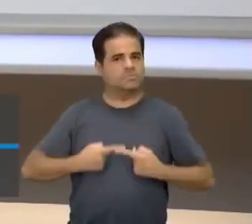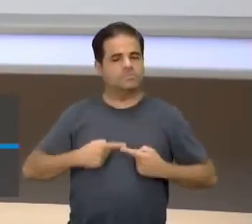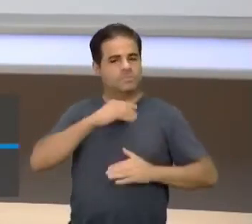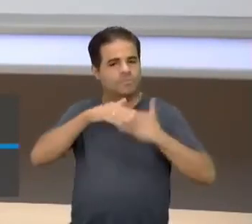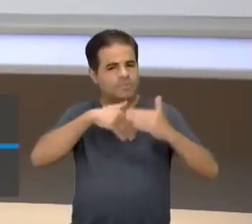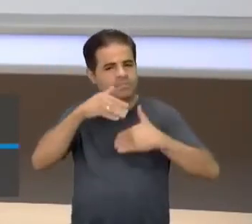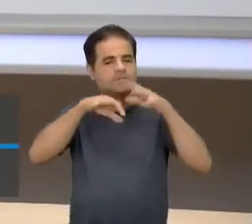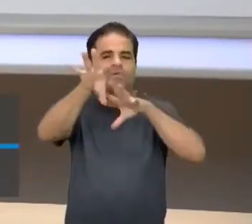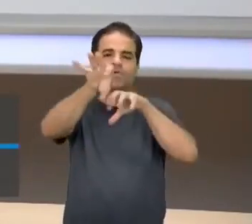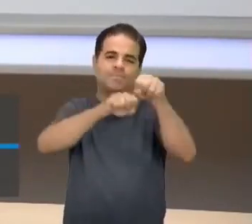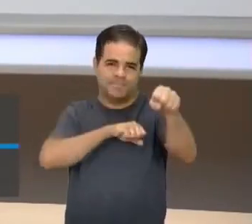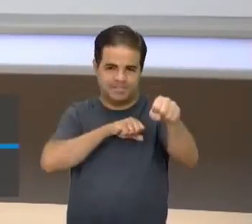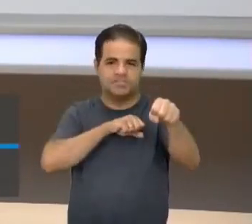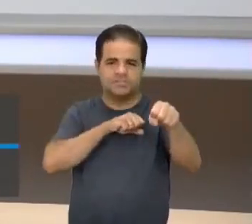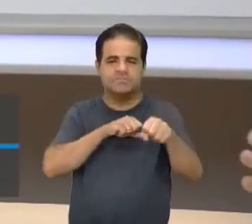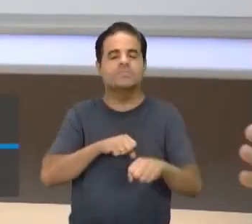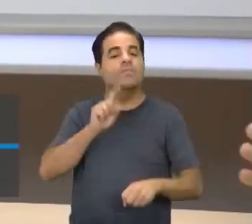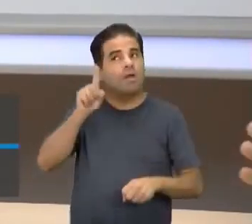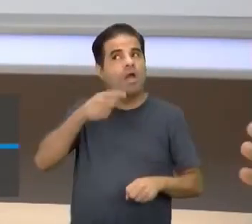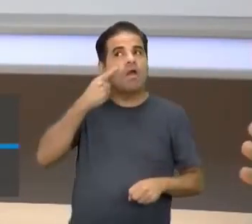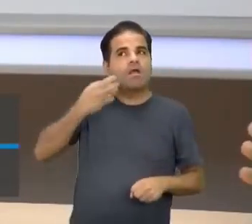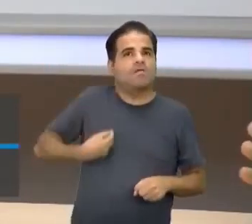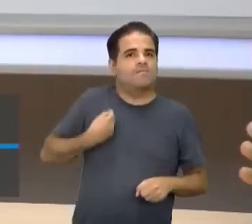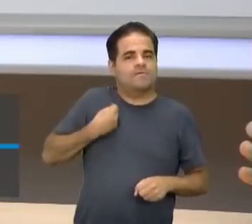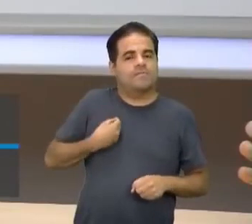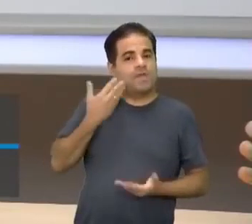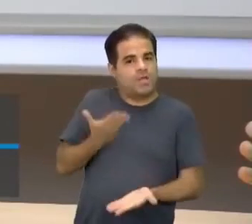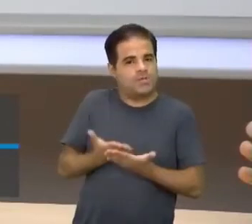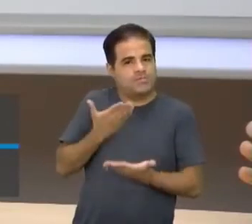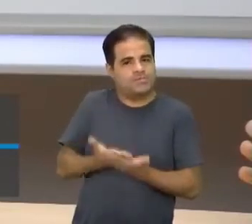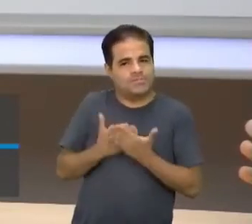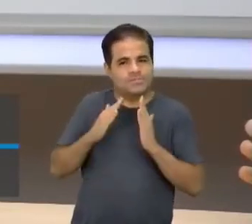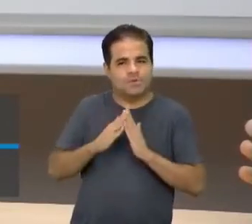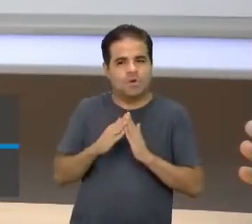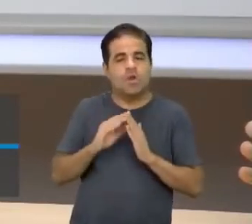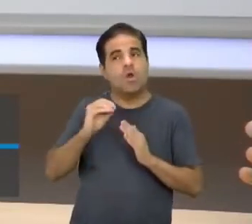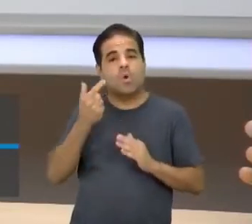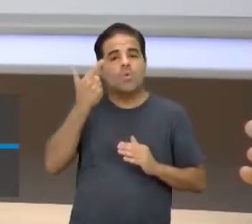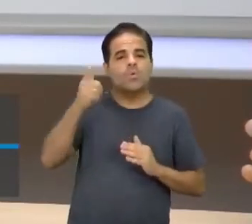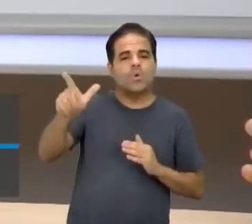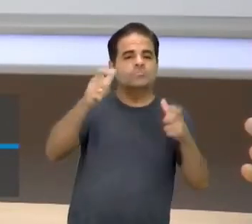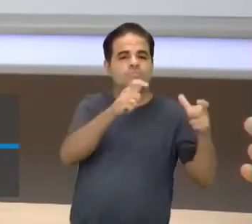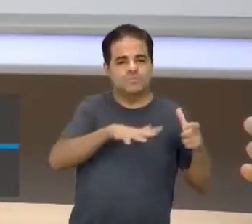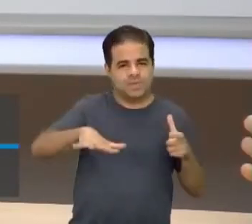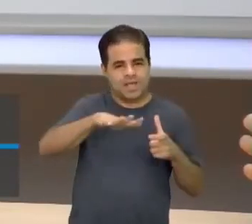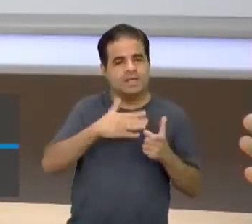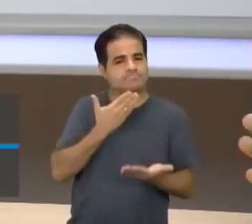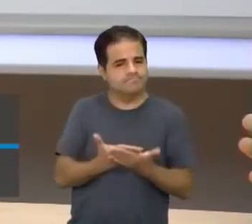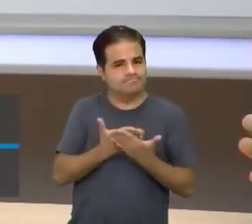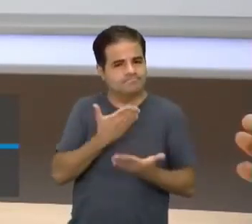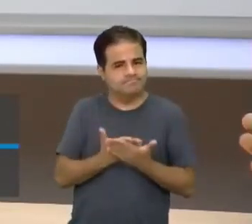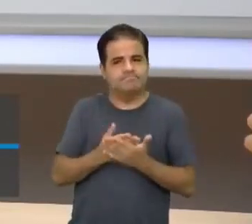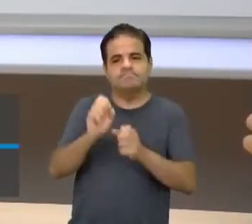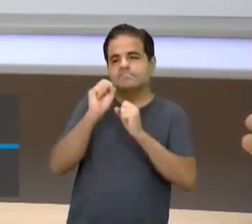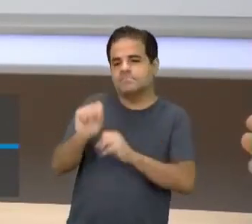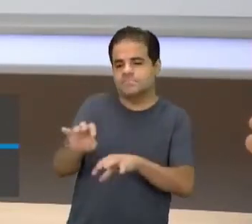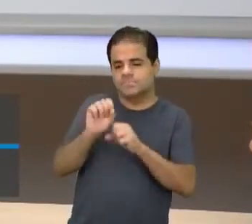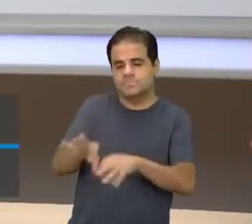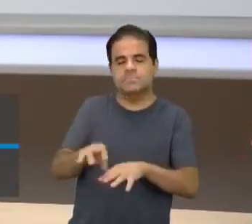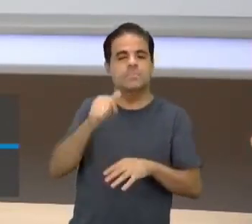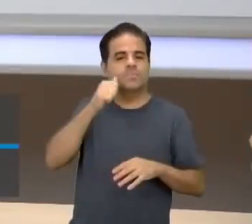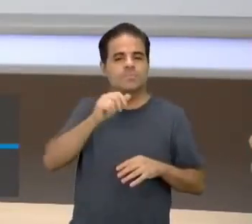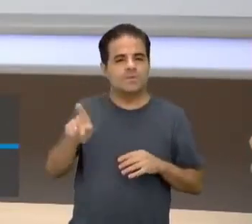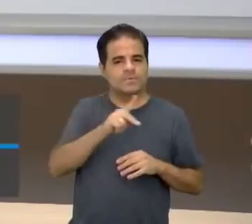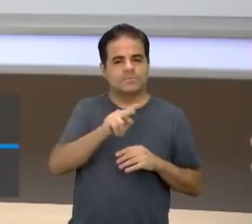processos formativos que ele vivencia na escola ou em outros espaços educativos. Professora Rita de